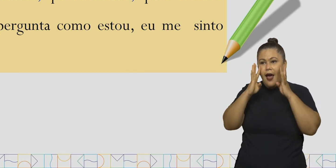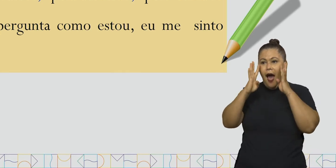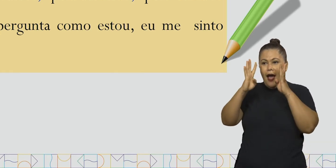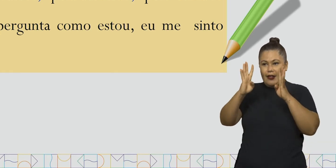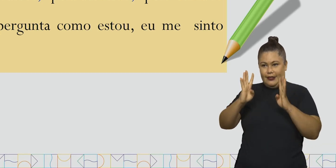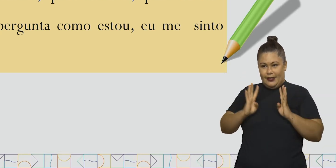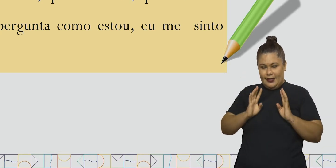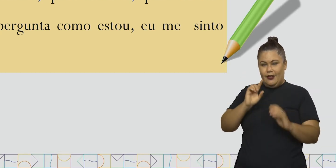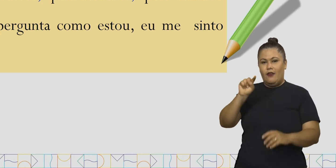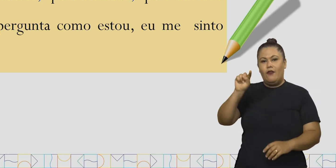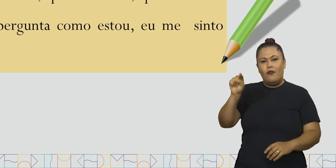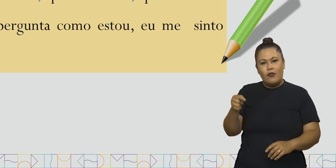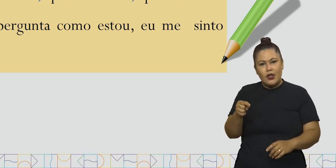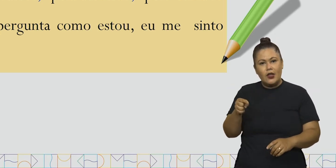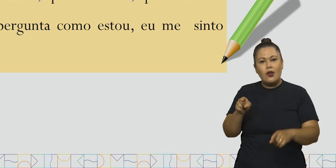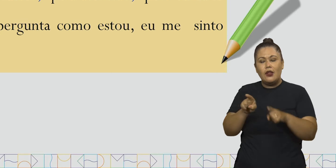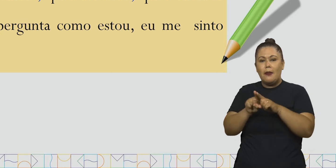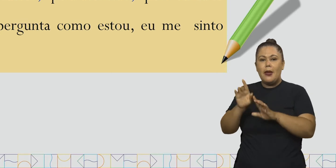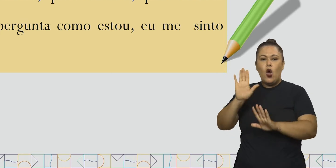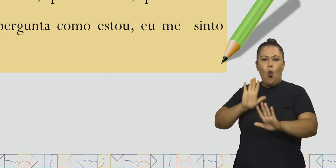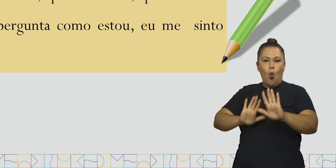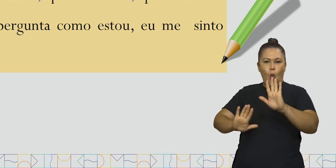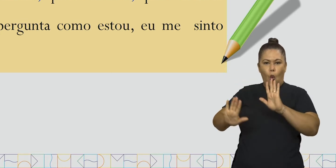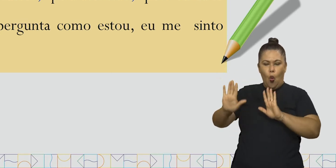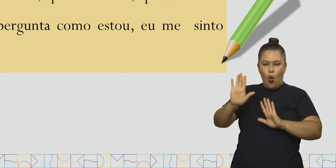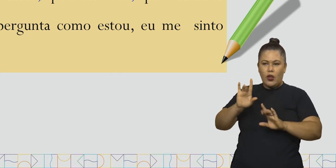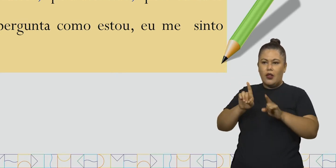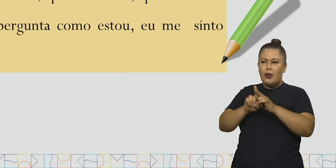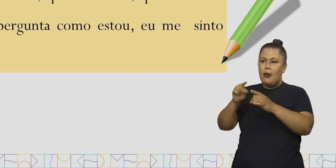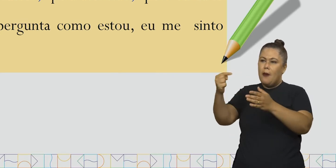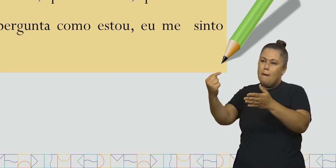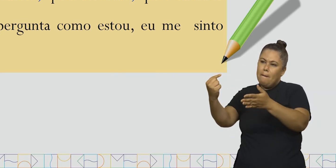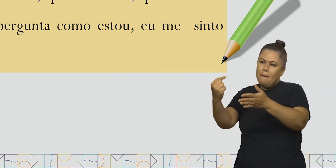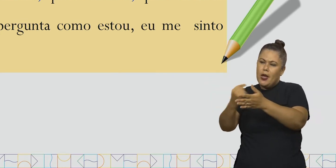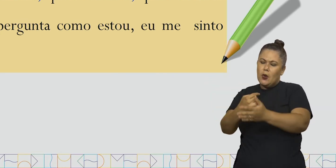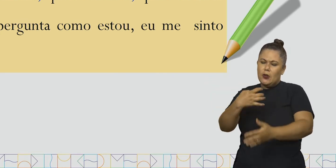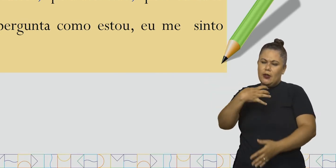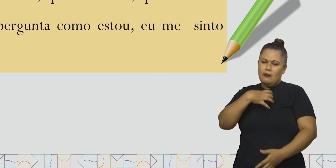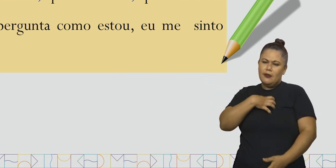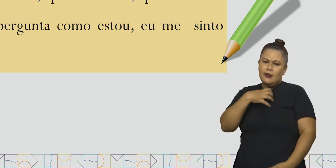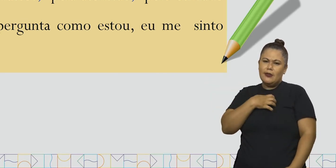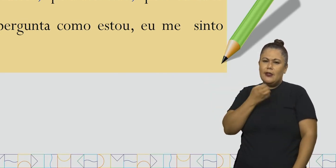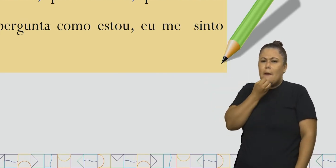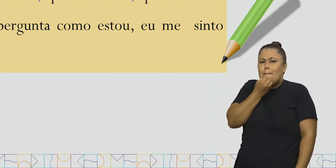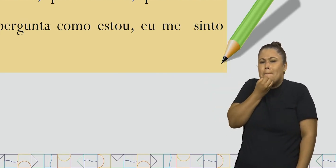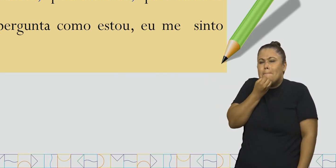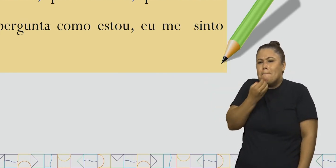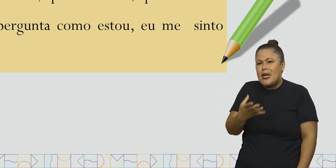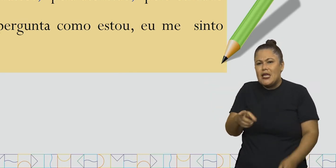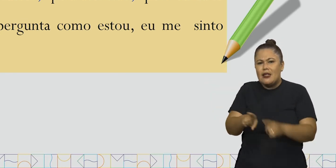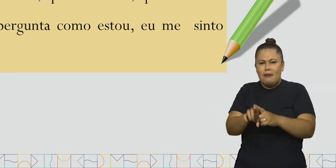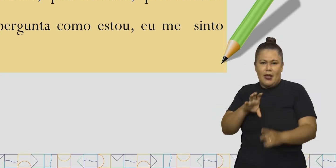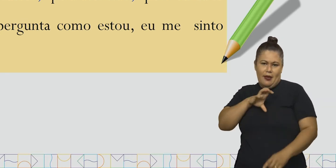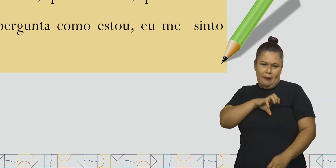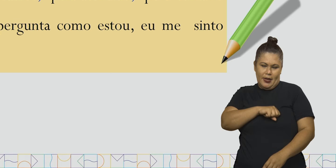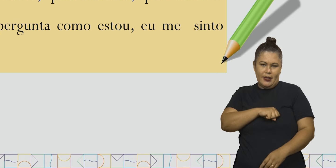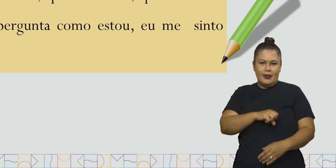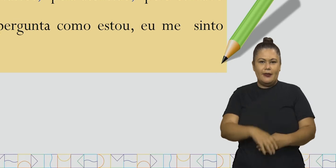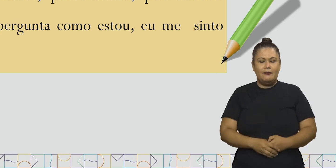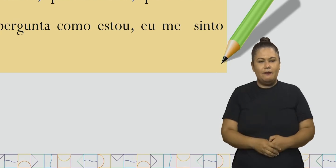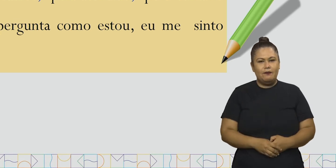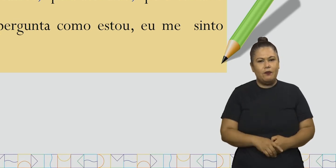pela atenção, vírgula, pelo cuidado e quando pergunta como estou, eu me sinto